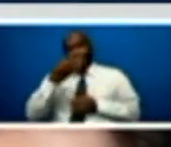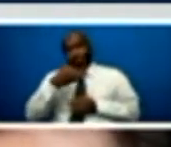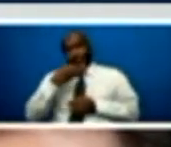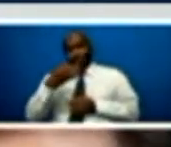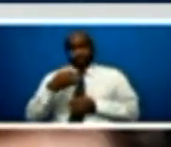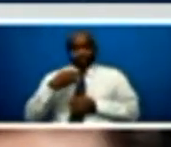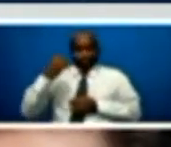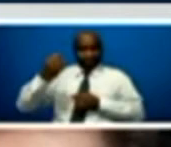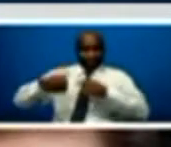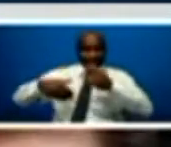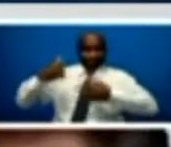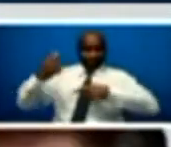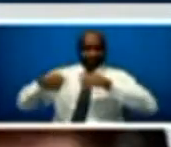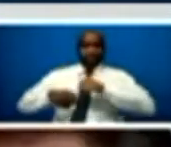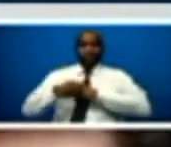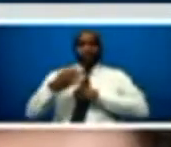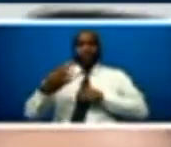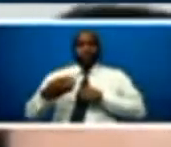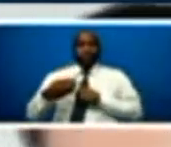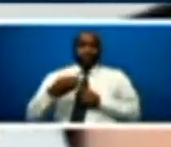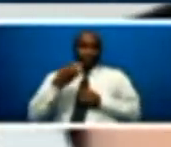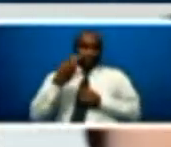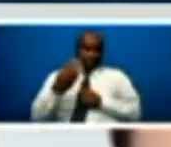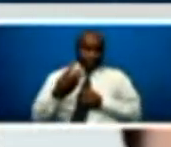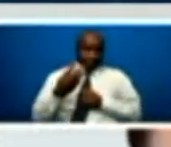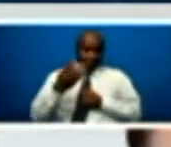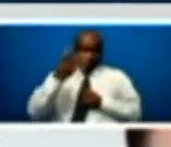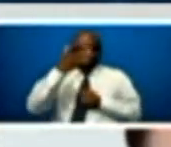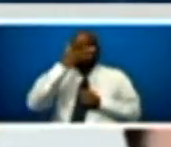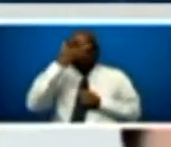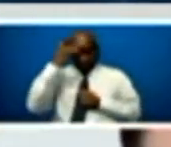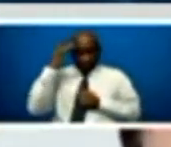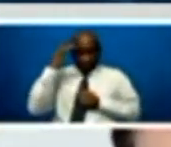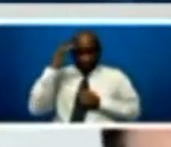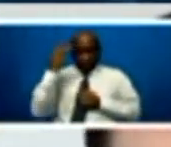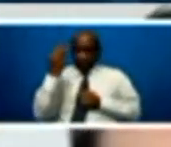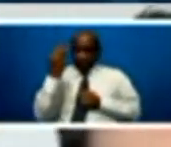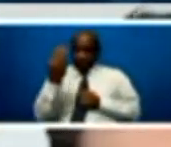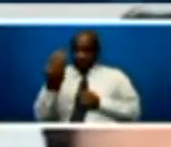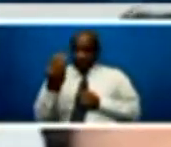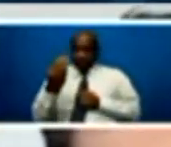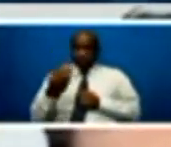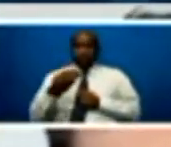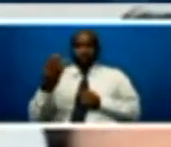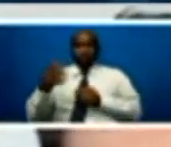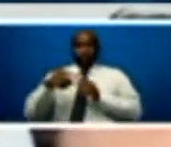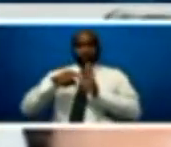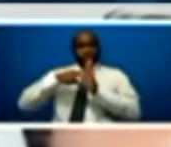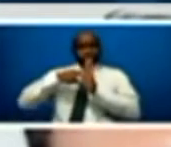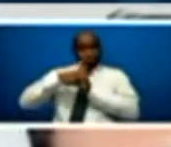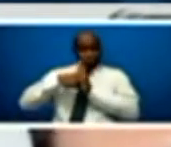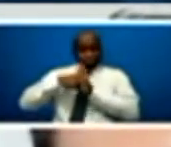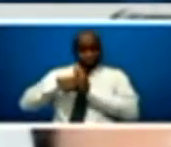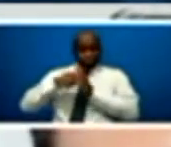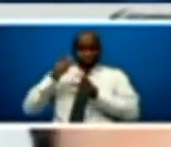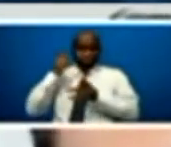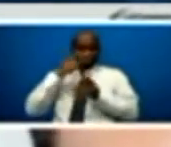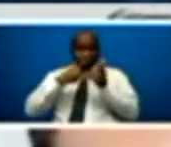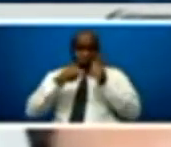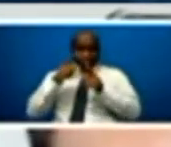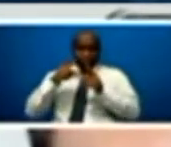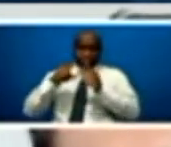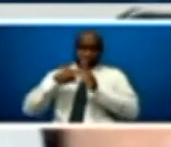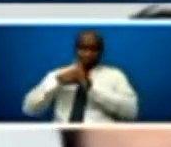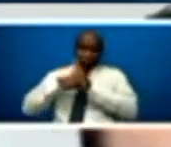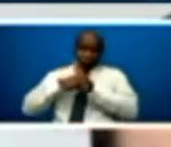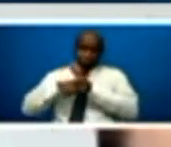contou com três participantes, a desclassificação das duas melhores propostas conduziu à contratação da